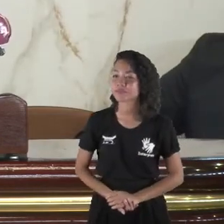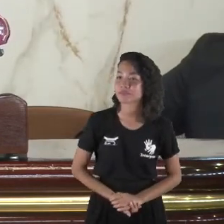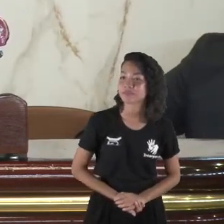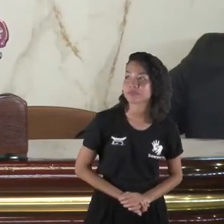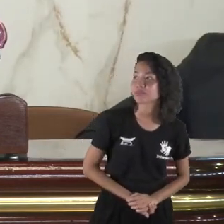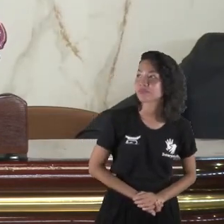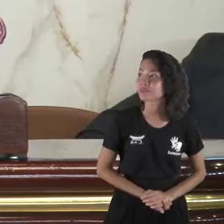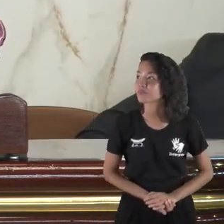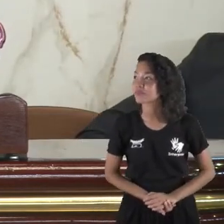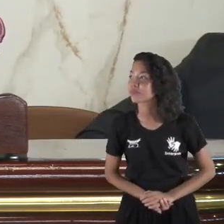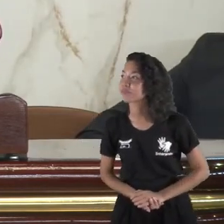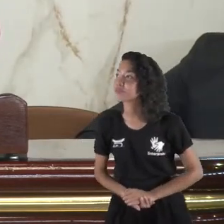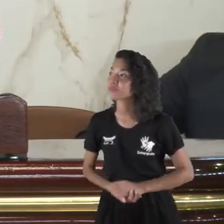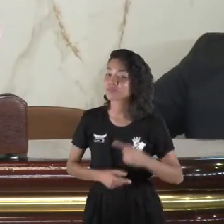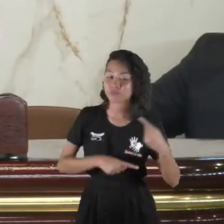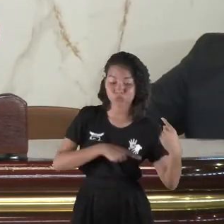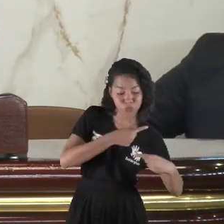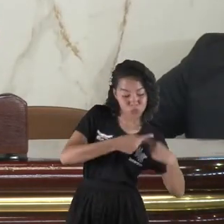Até mil